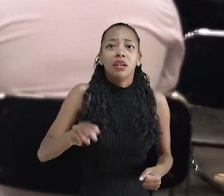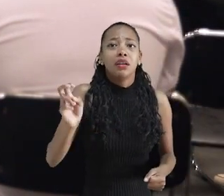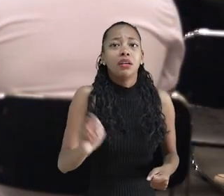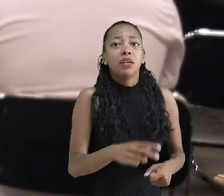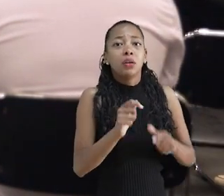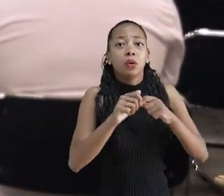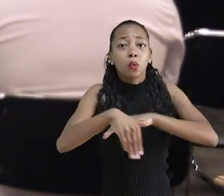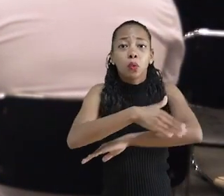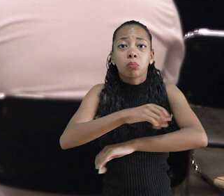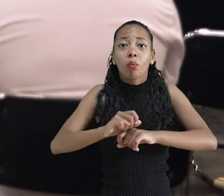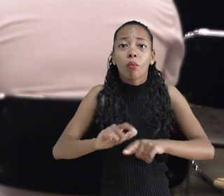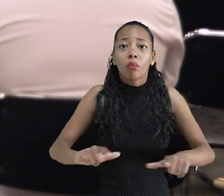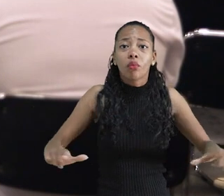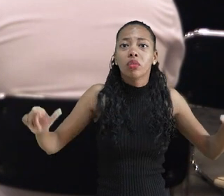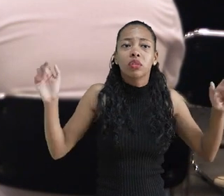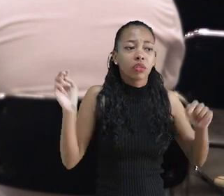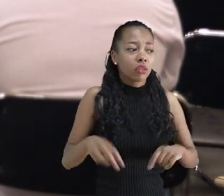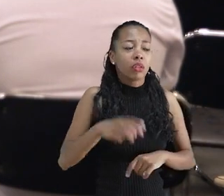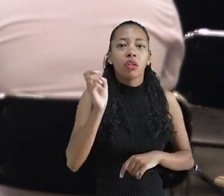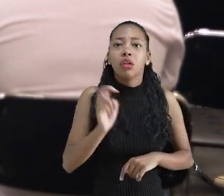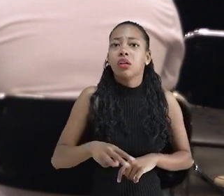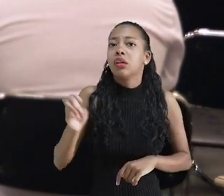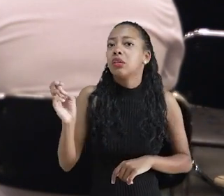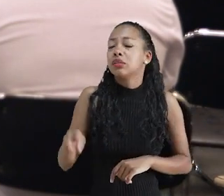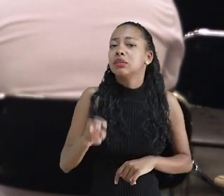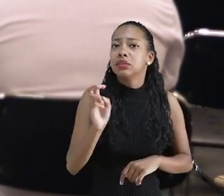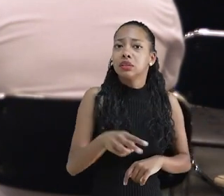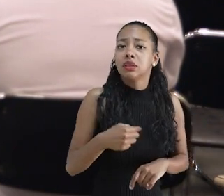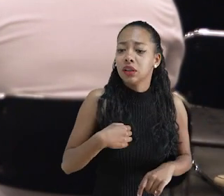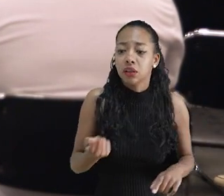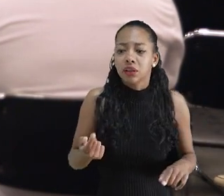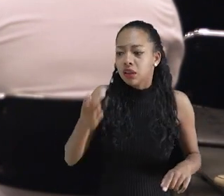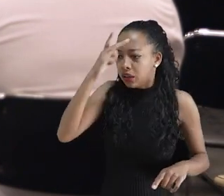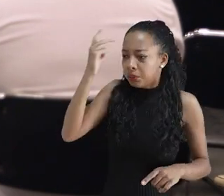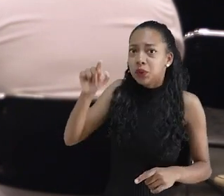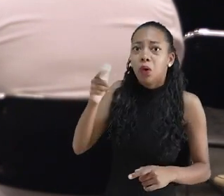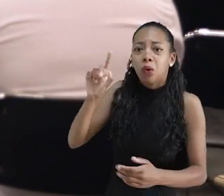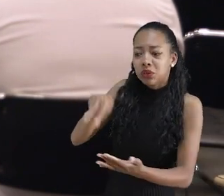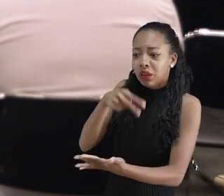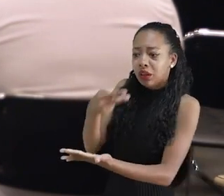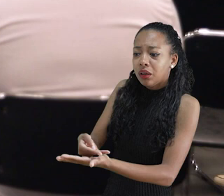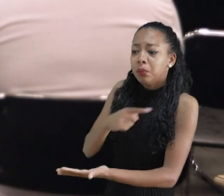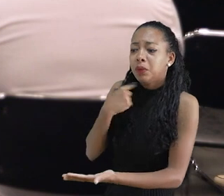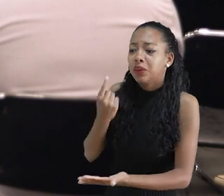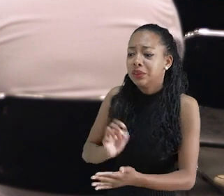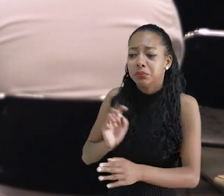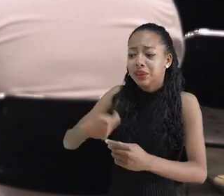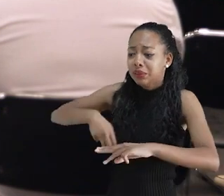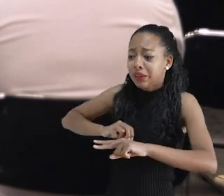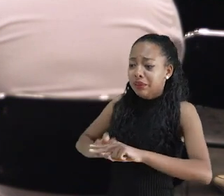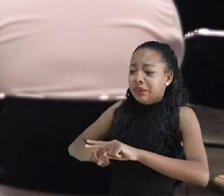andando mais pra frente pra casa uma outra ruazinha lá onde bem Estreita mais um corpo eu tive que passar praticamente por cima do